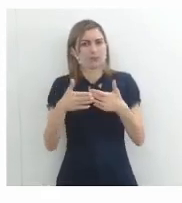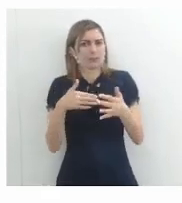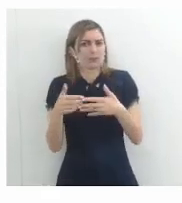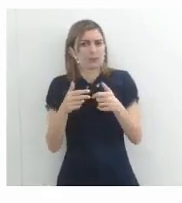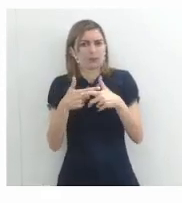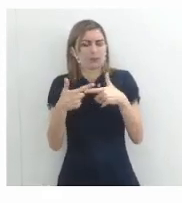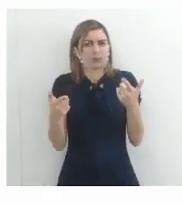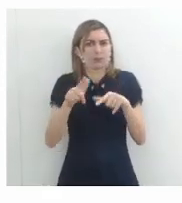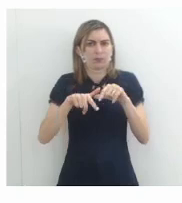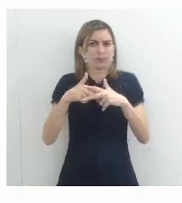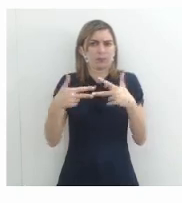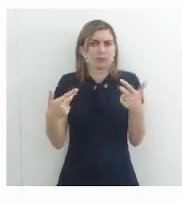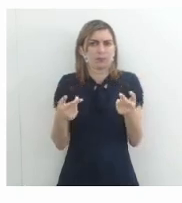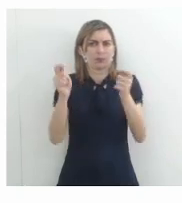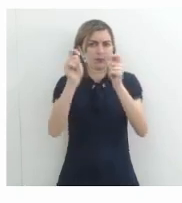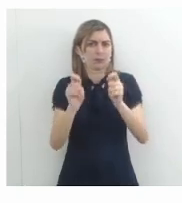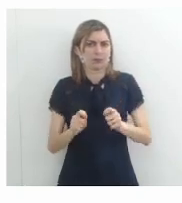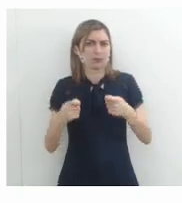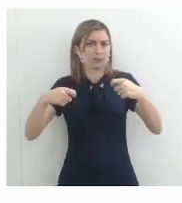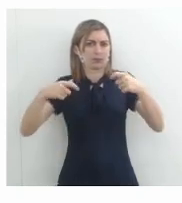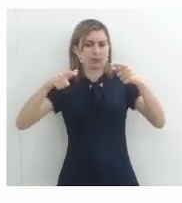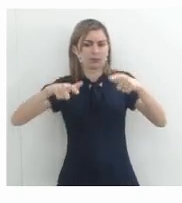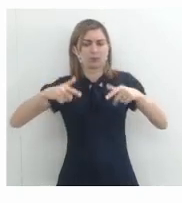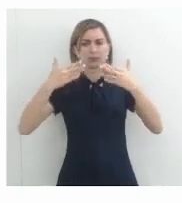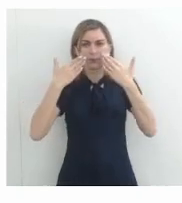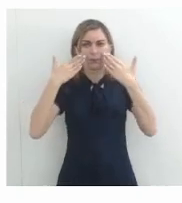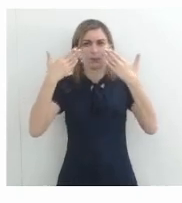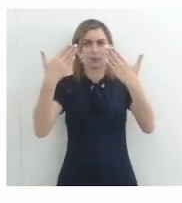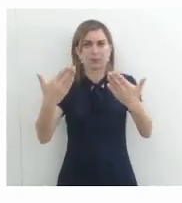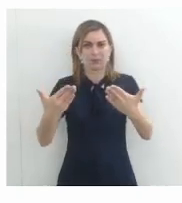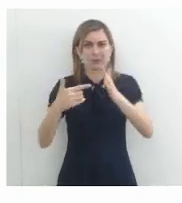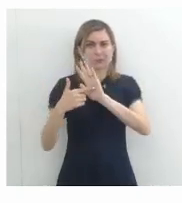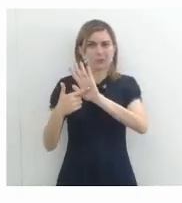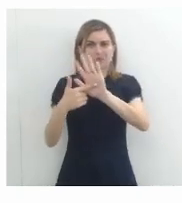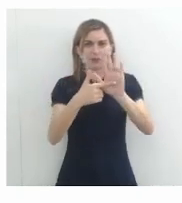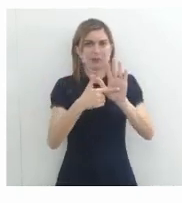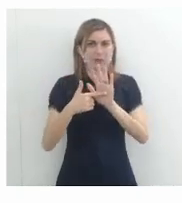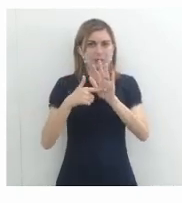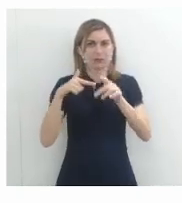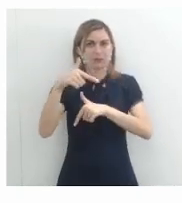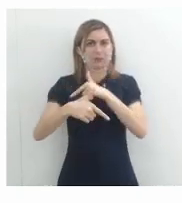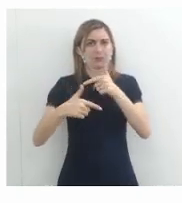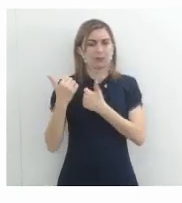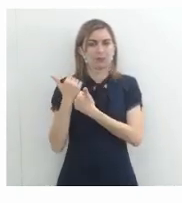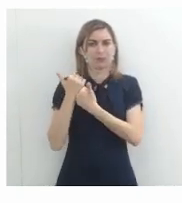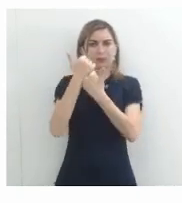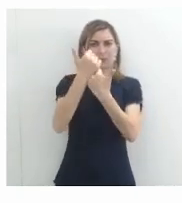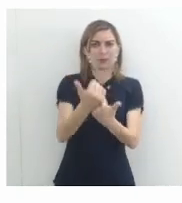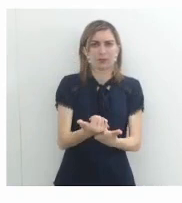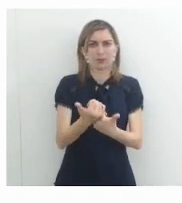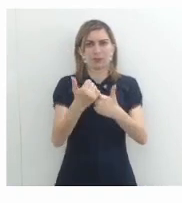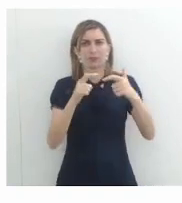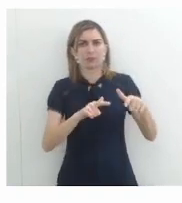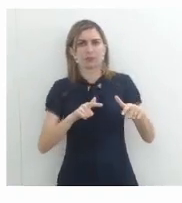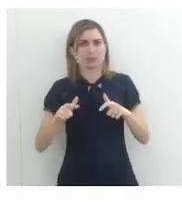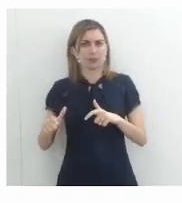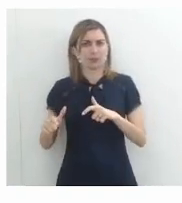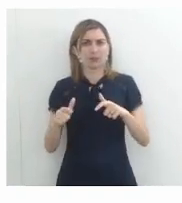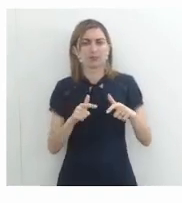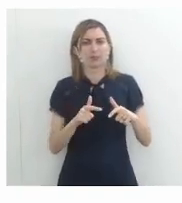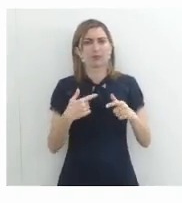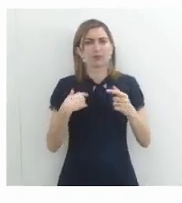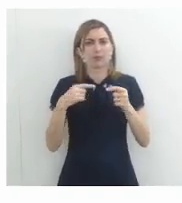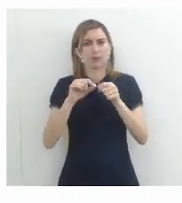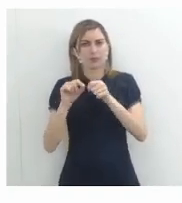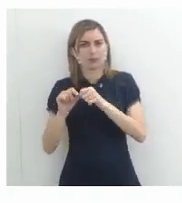precisa de um espaço para apresentar, para expor, né? Então, o trabalho de representar o espaço tridimensional com